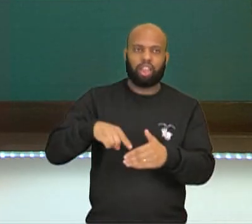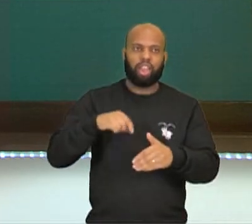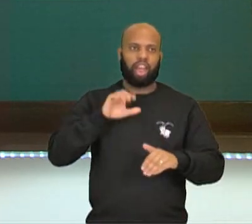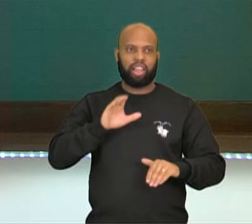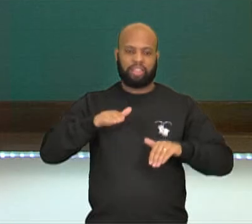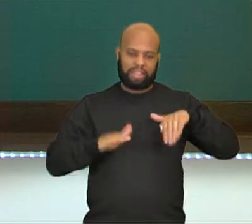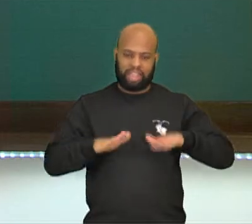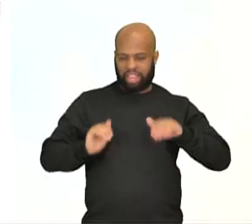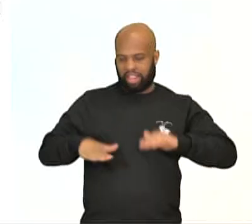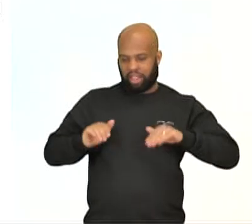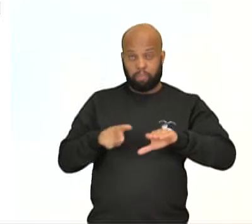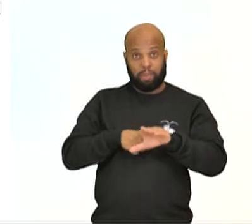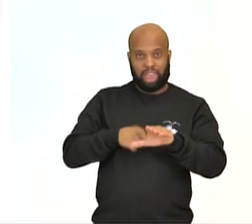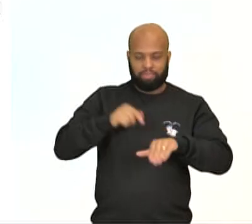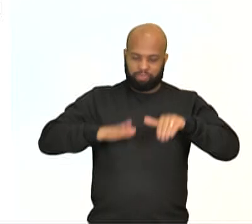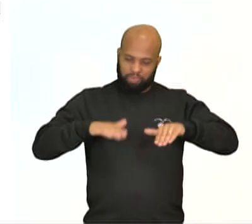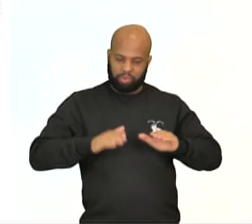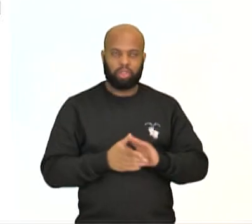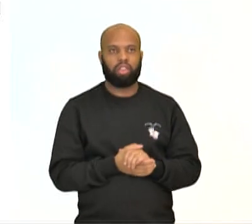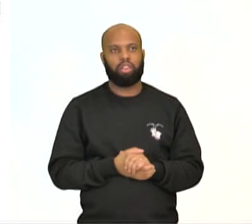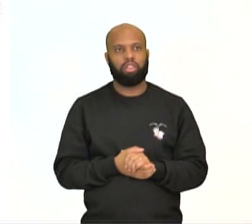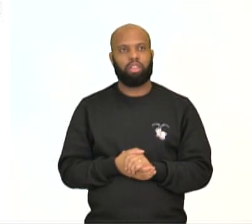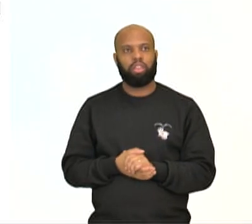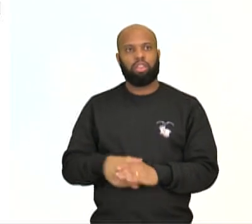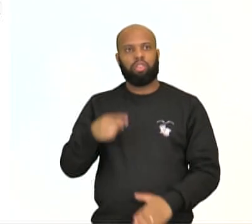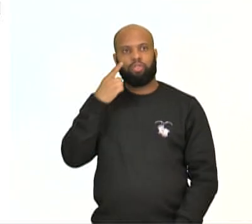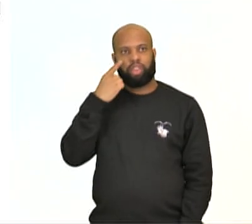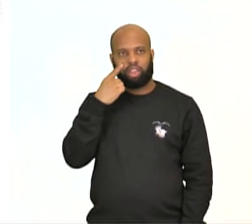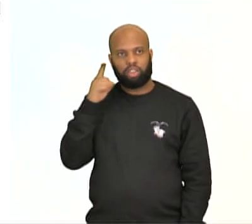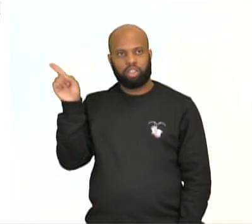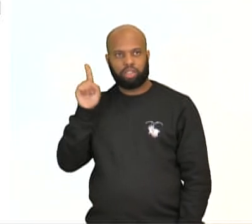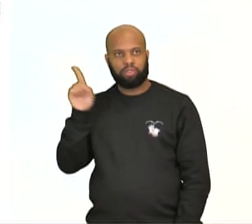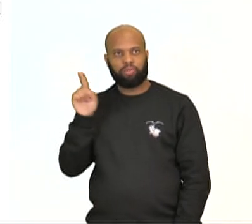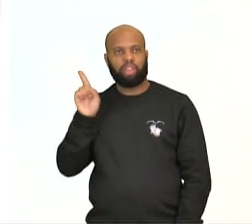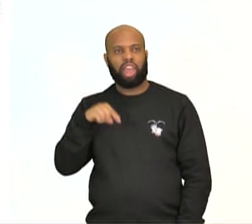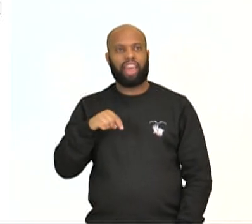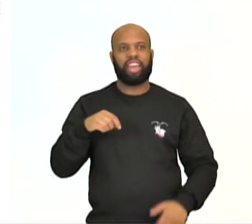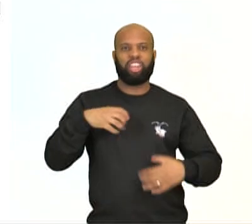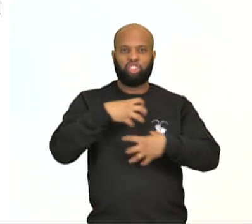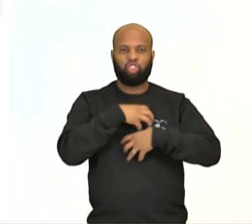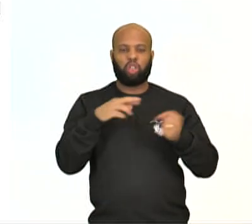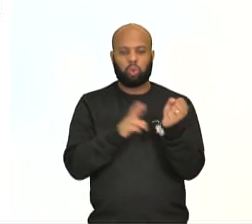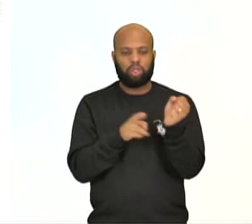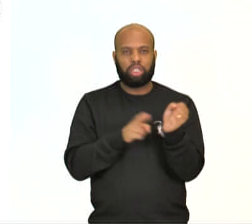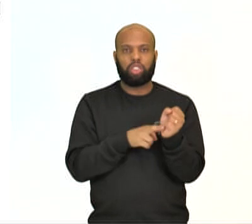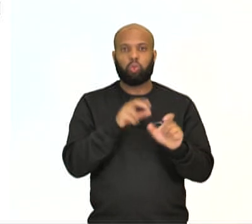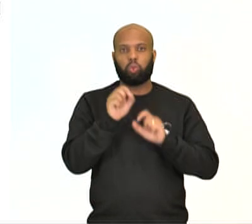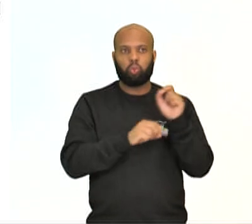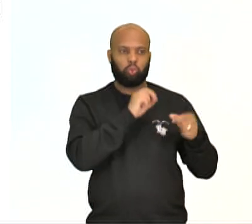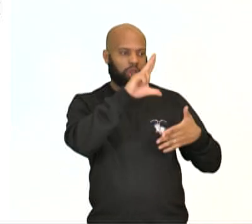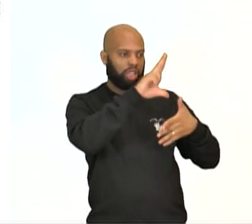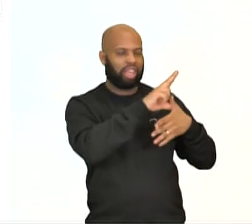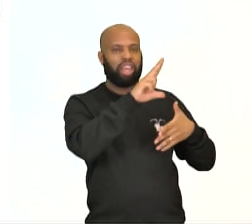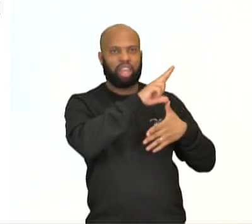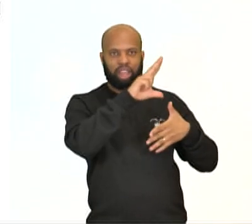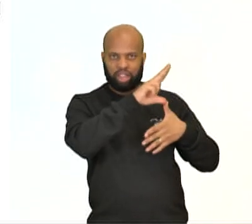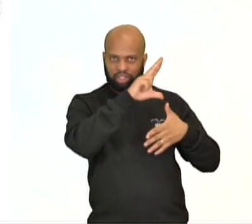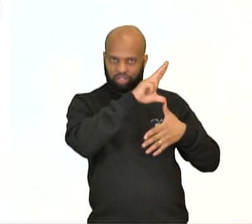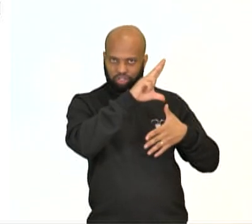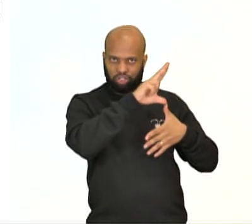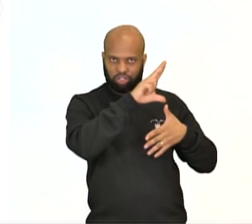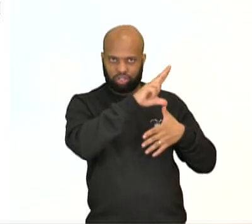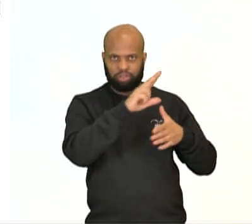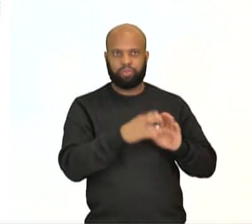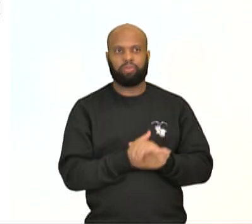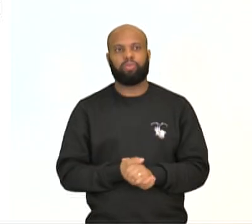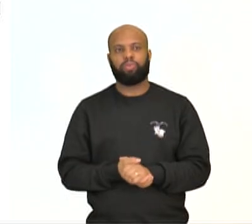tá? Aqui o reggaeton, que é um ritmo latino, bem conhecido, né?